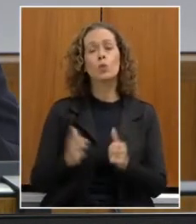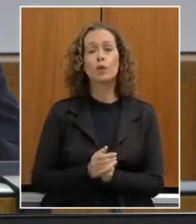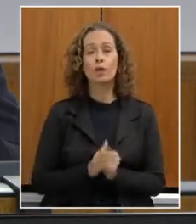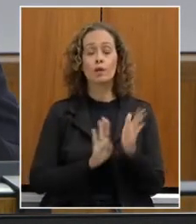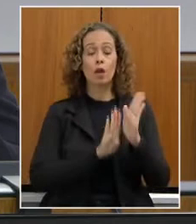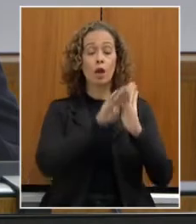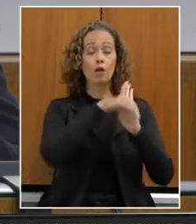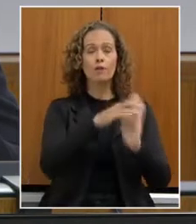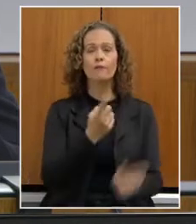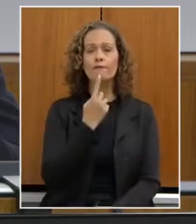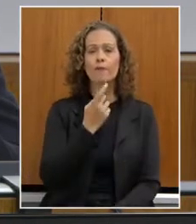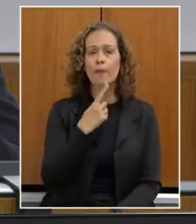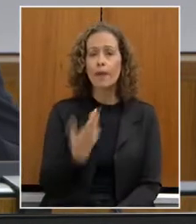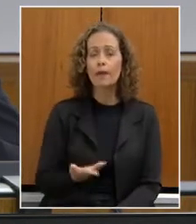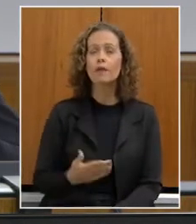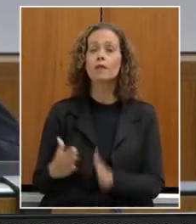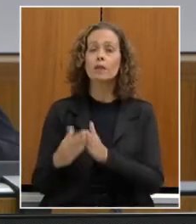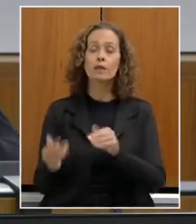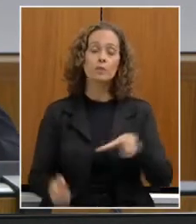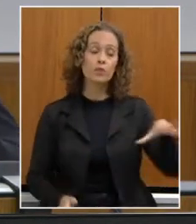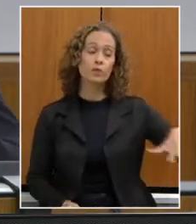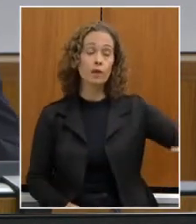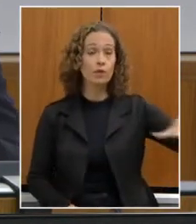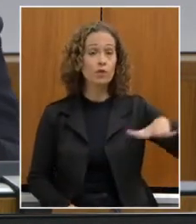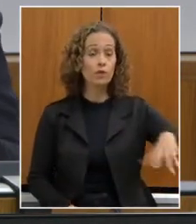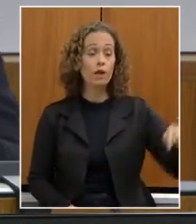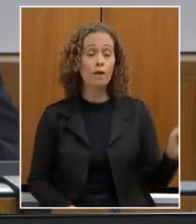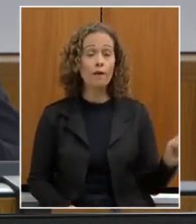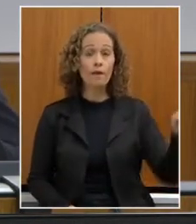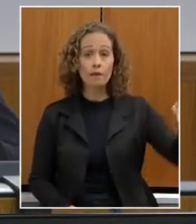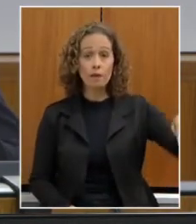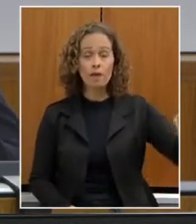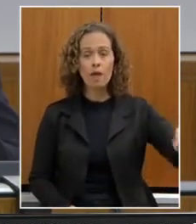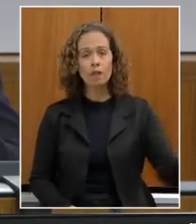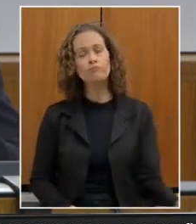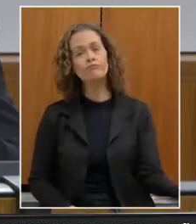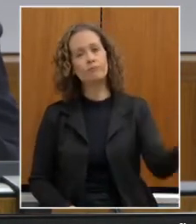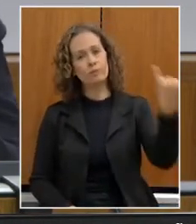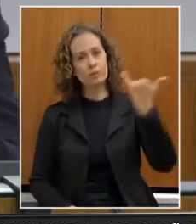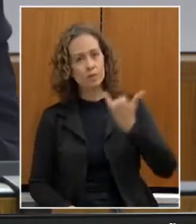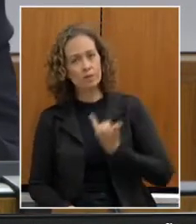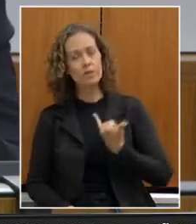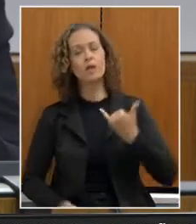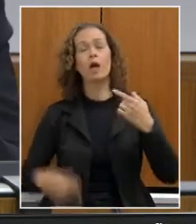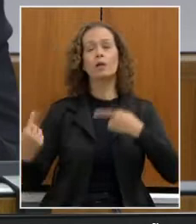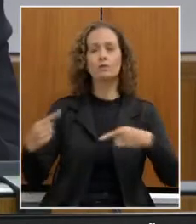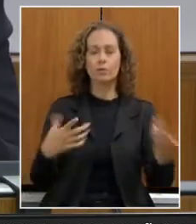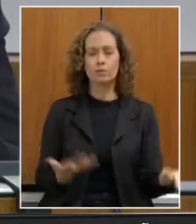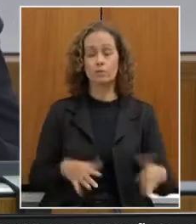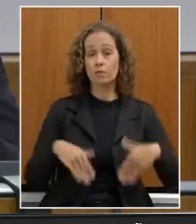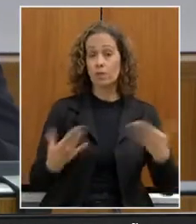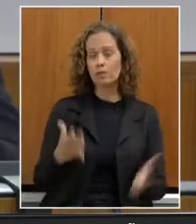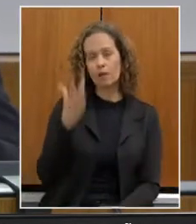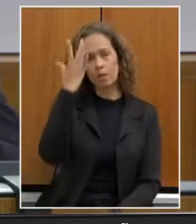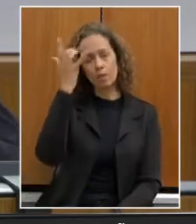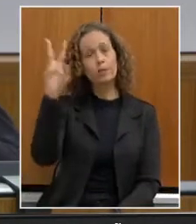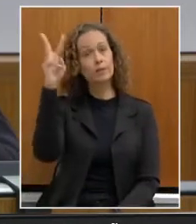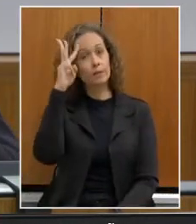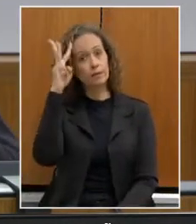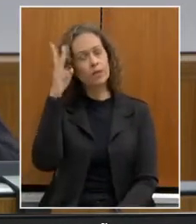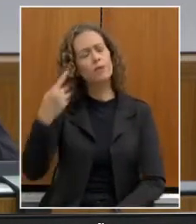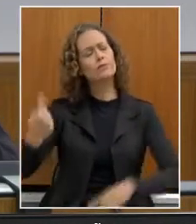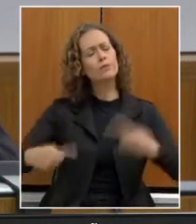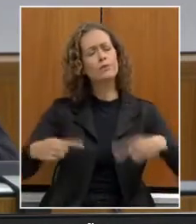pedir a regional a regional leva para o nosso conhecimento e se discute então amanhã terça-feira iremos discutir